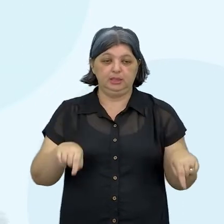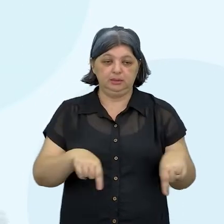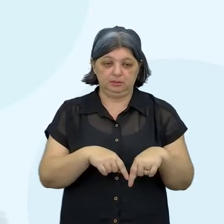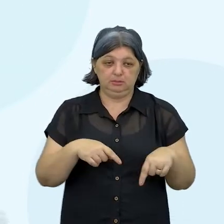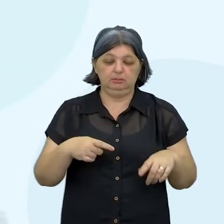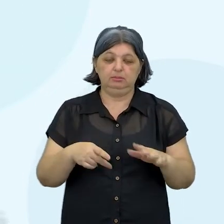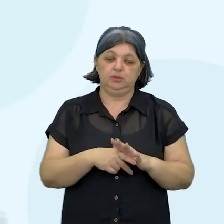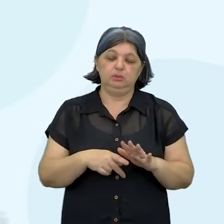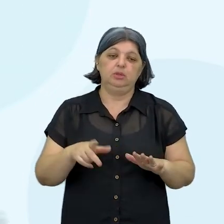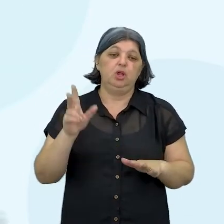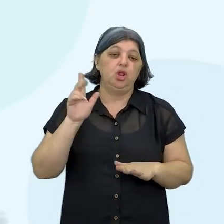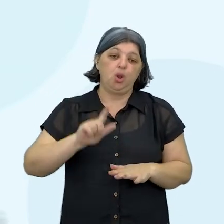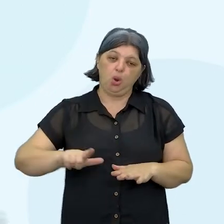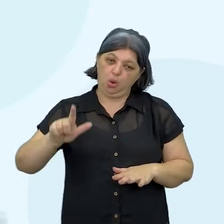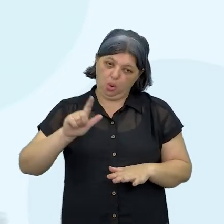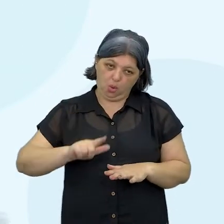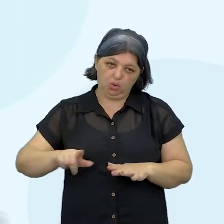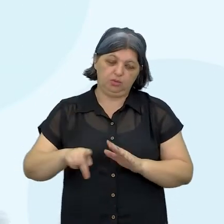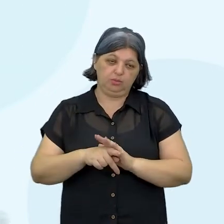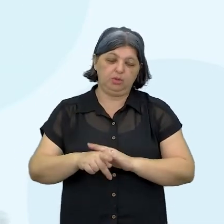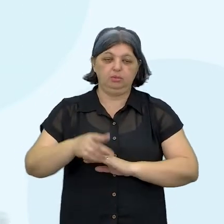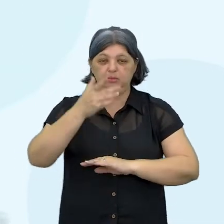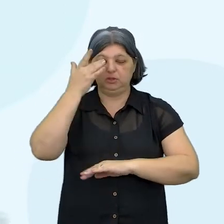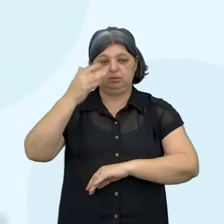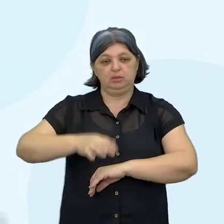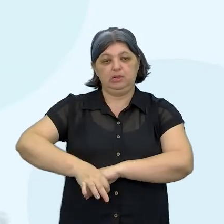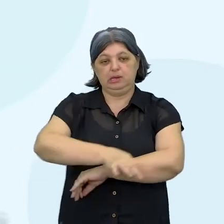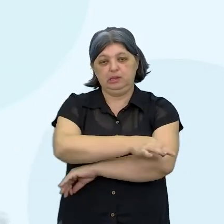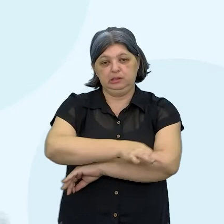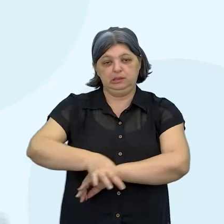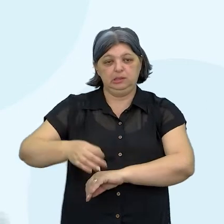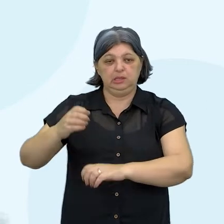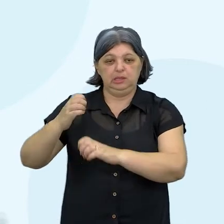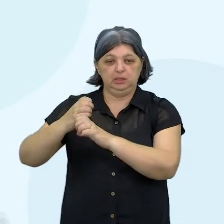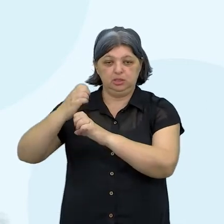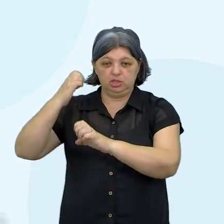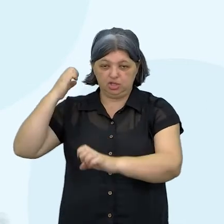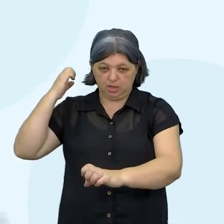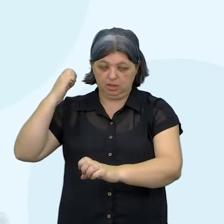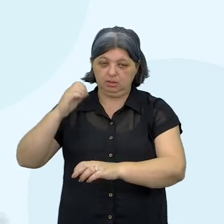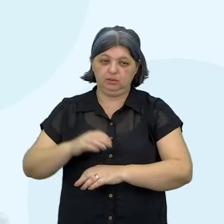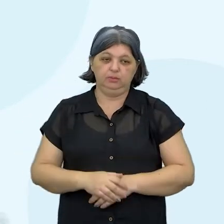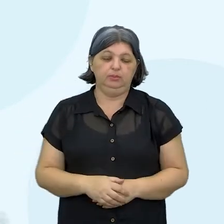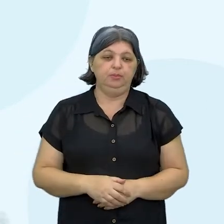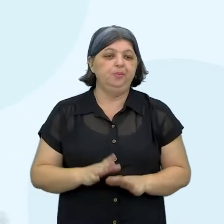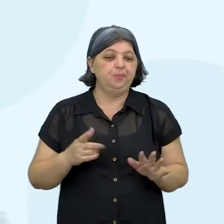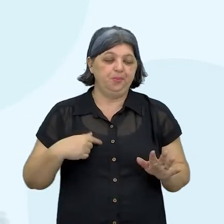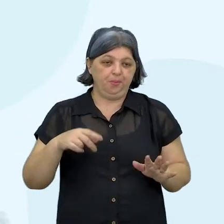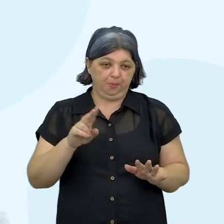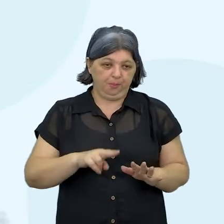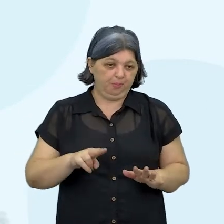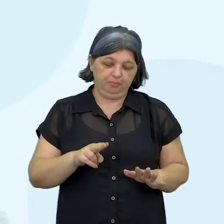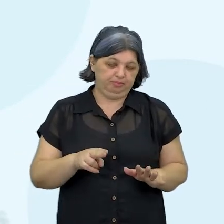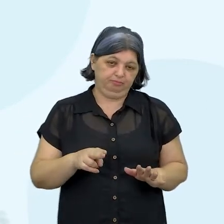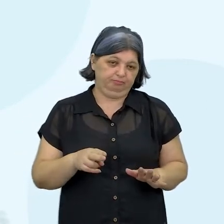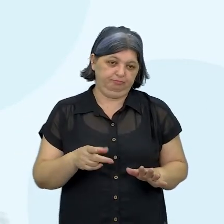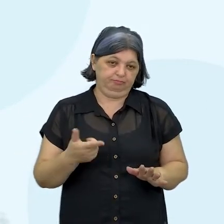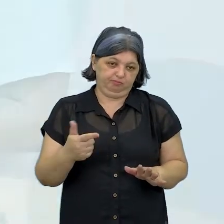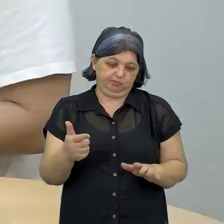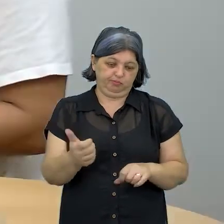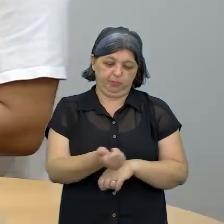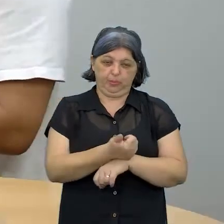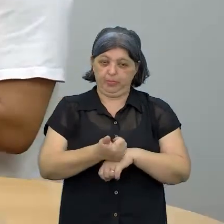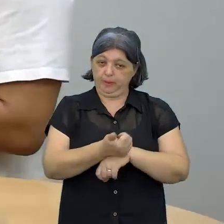os arquitetos e engenheiros não utilizam essa legenda, tá? Mas como aqui a gente não é nenhum profissional